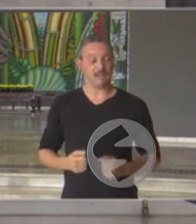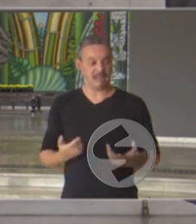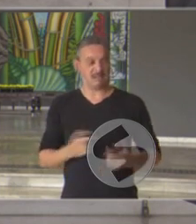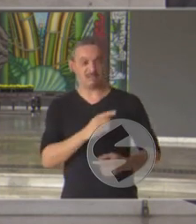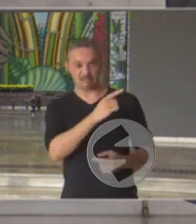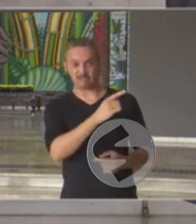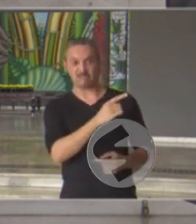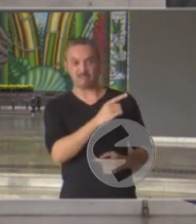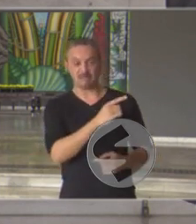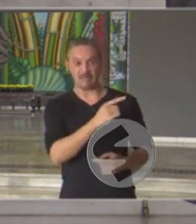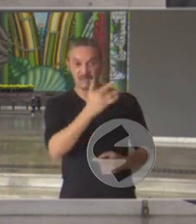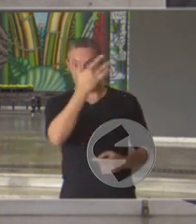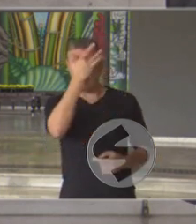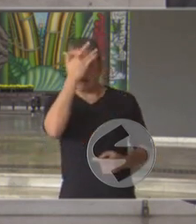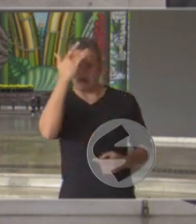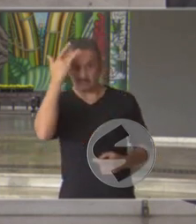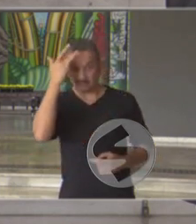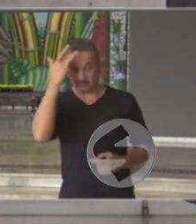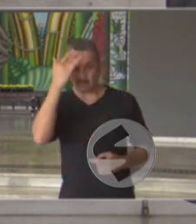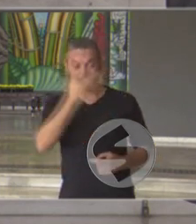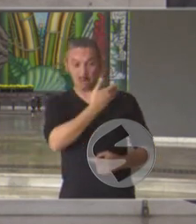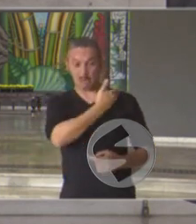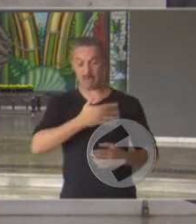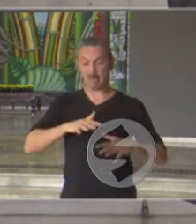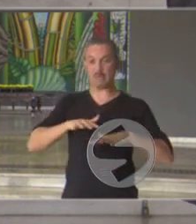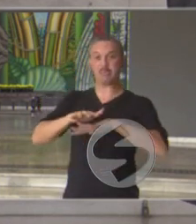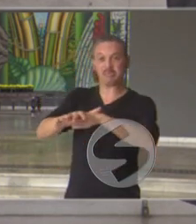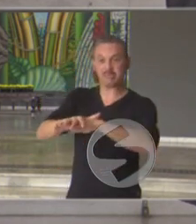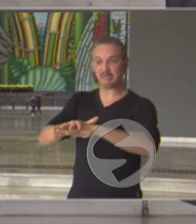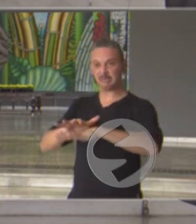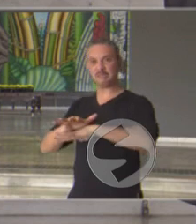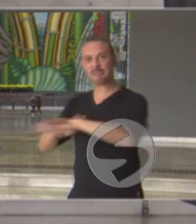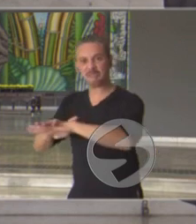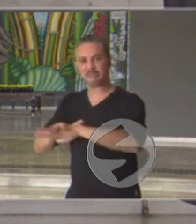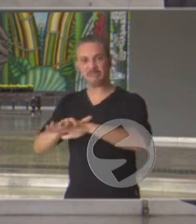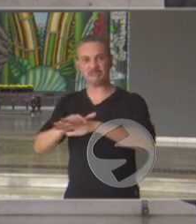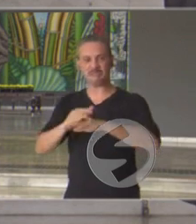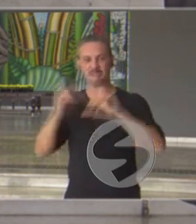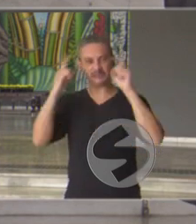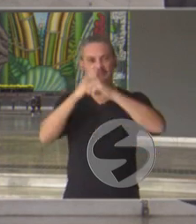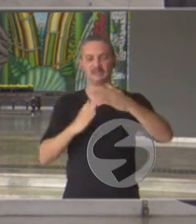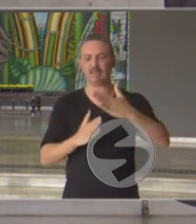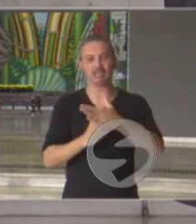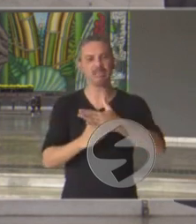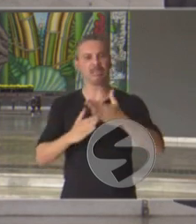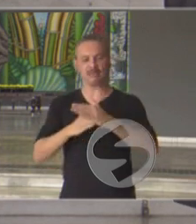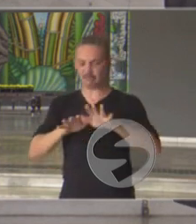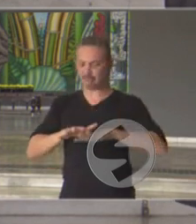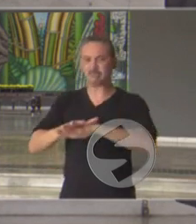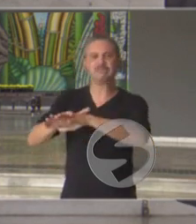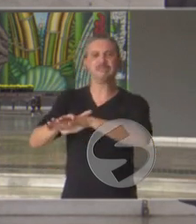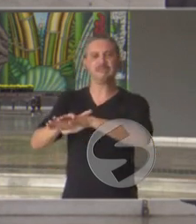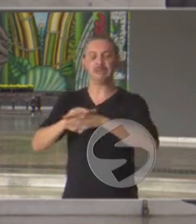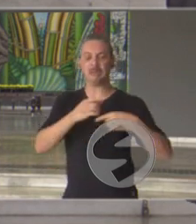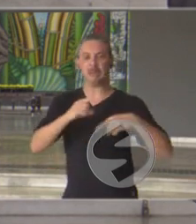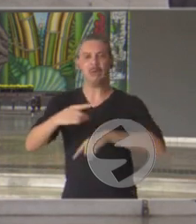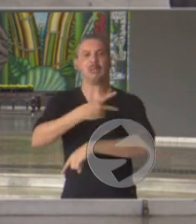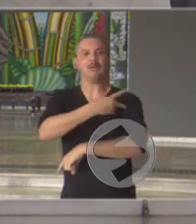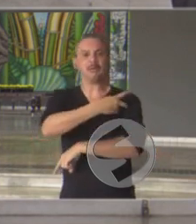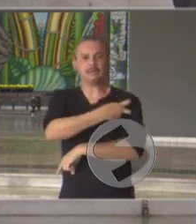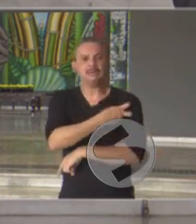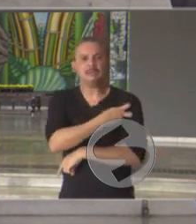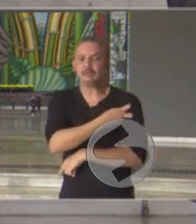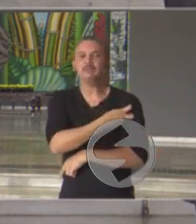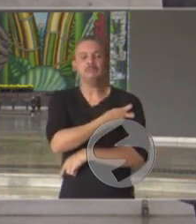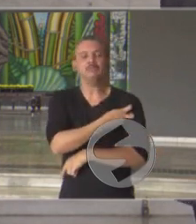Contrariando todos os assaques, os impedimentos, as dificuldades, as barreiras que foram criadas para que essa vacina pudesse